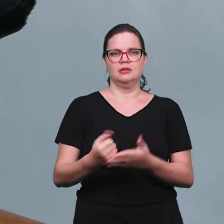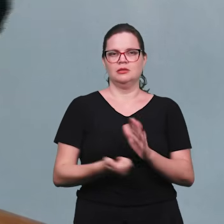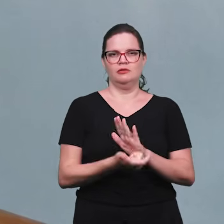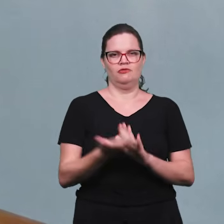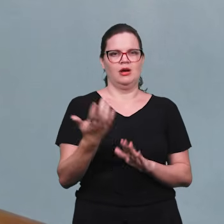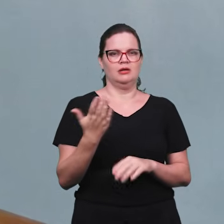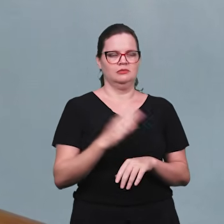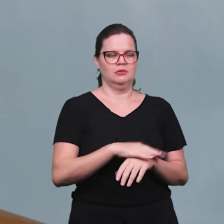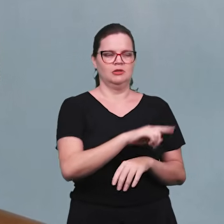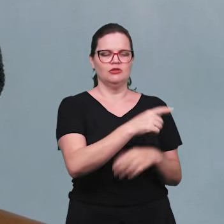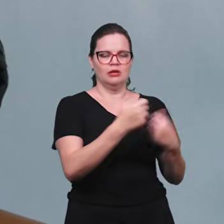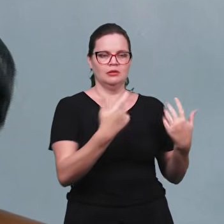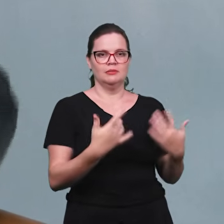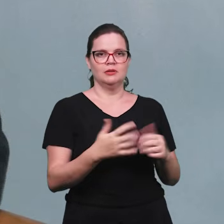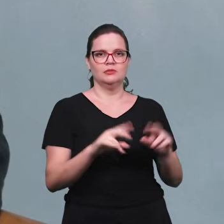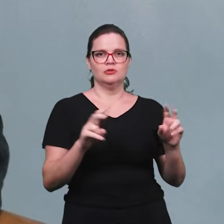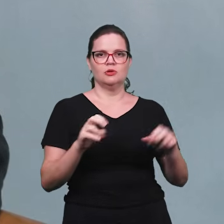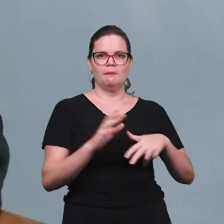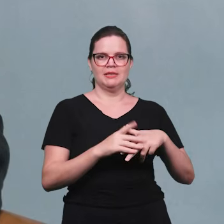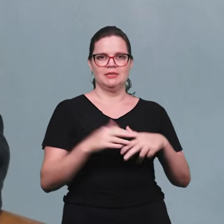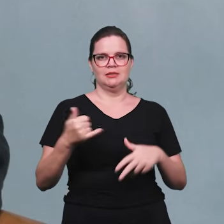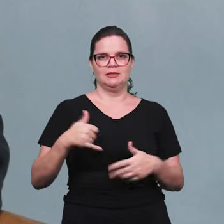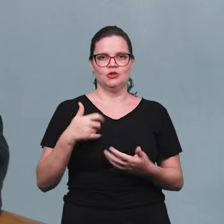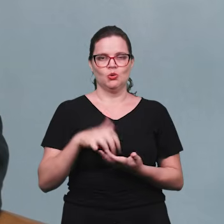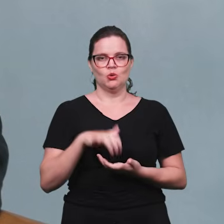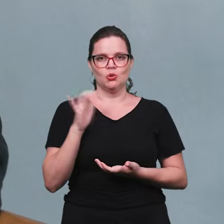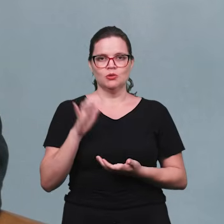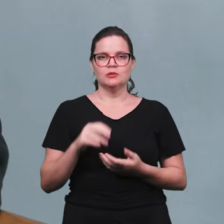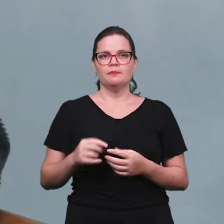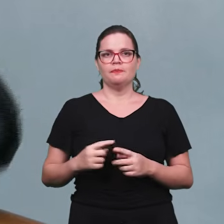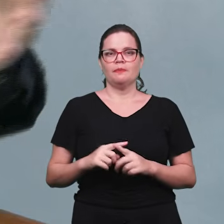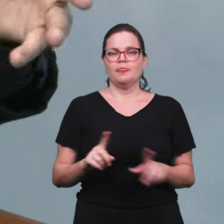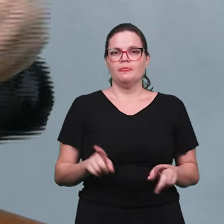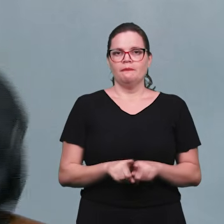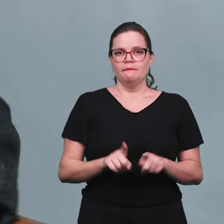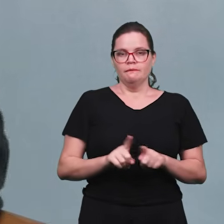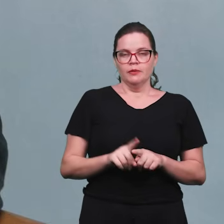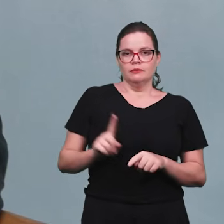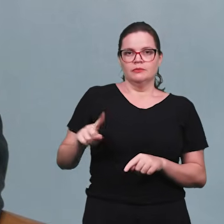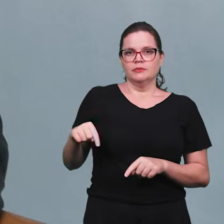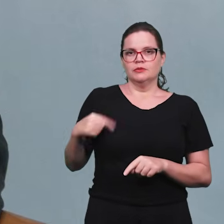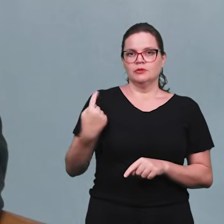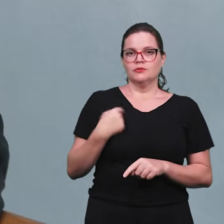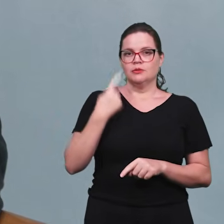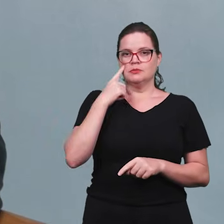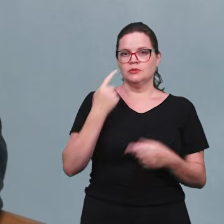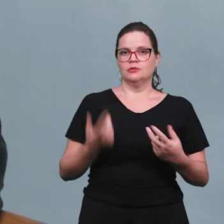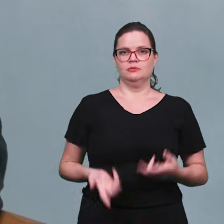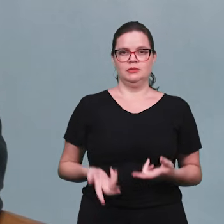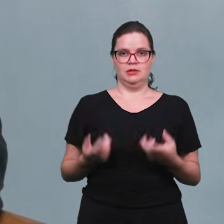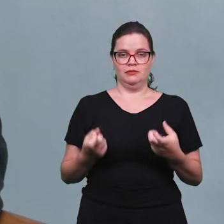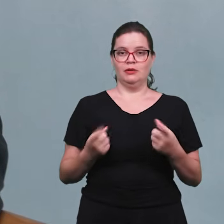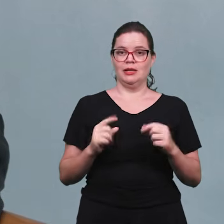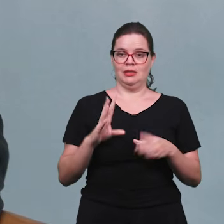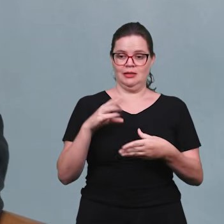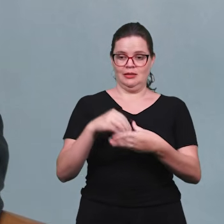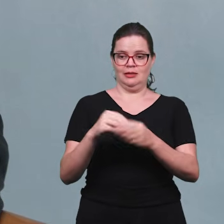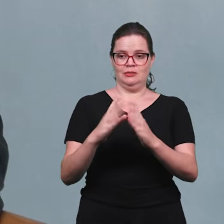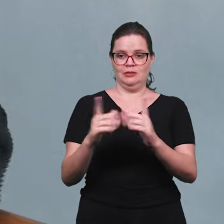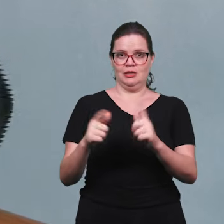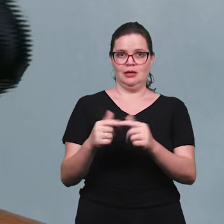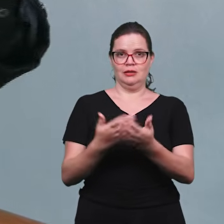vezes, né, a gente falou dos pacientes idosos, e nós vamos identificar, sabe, Abel, dentro do